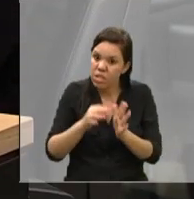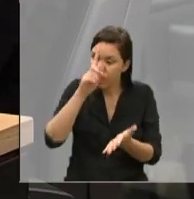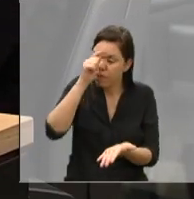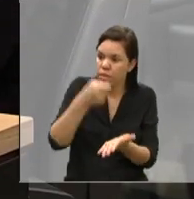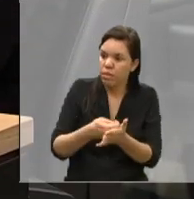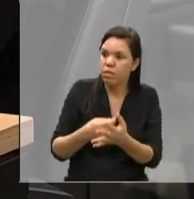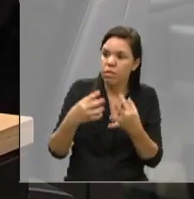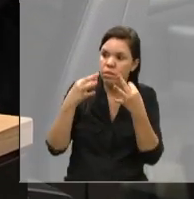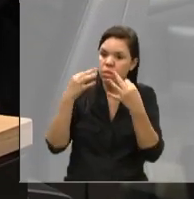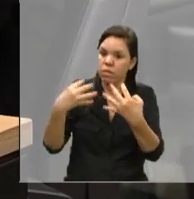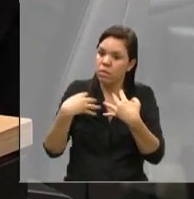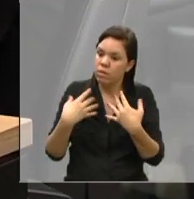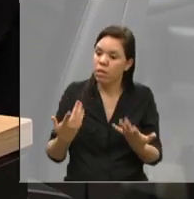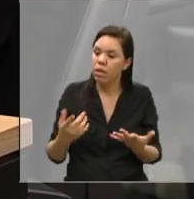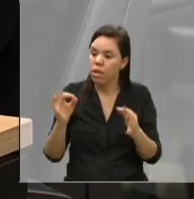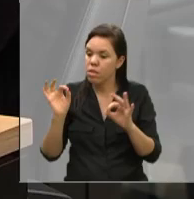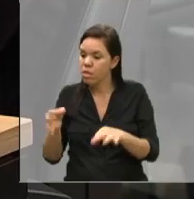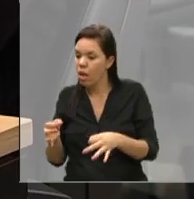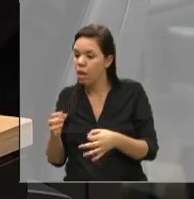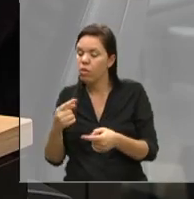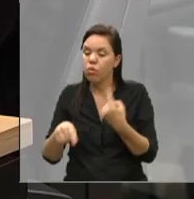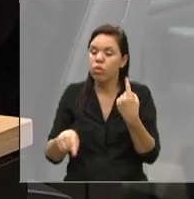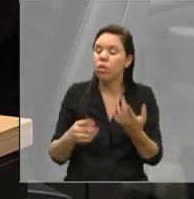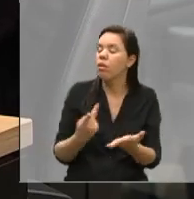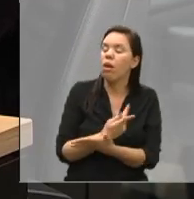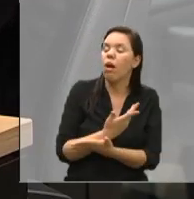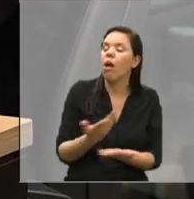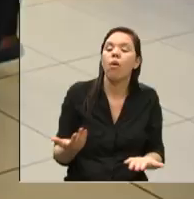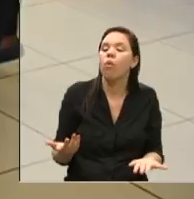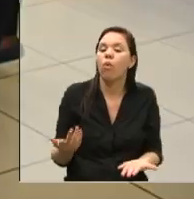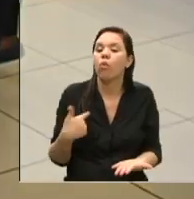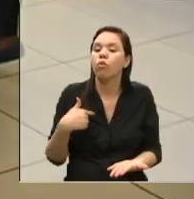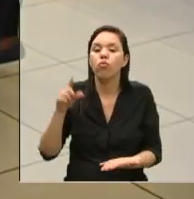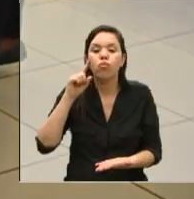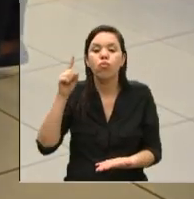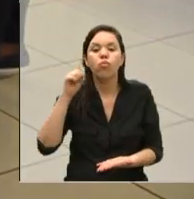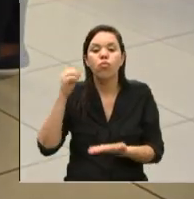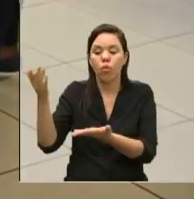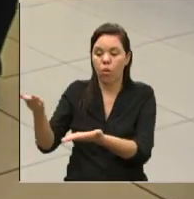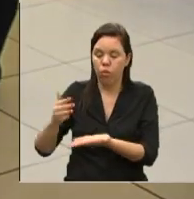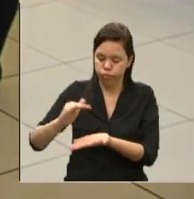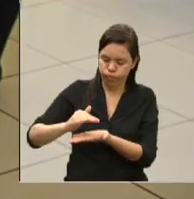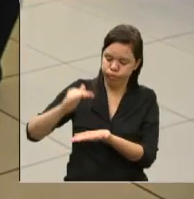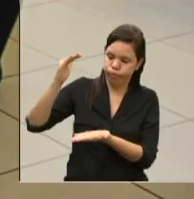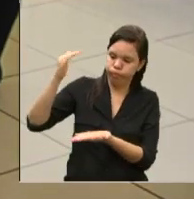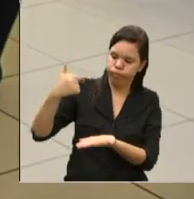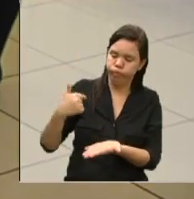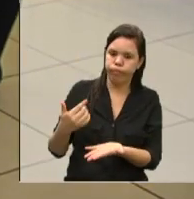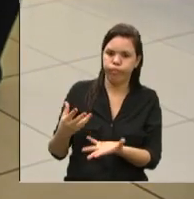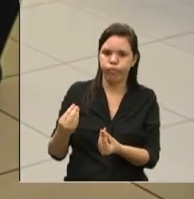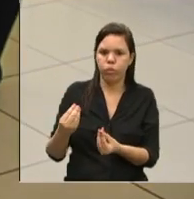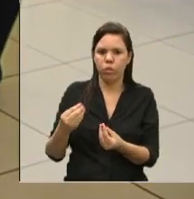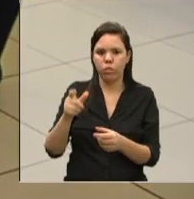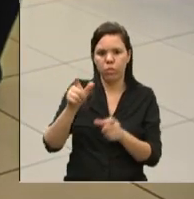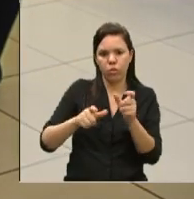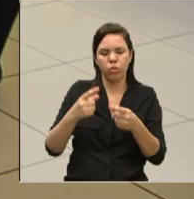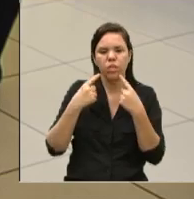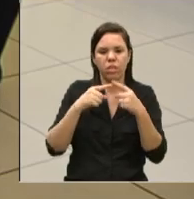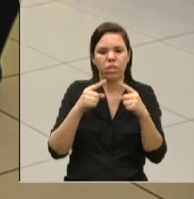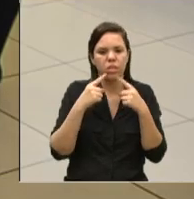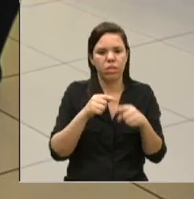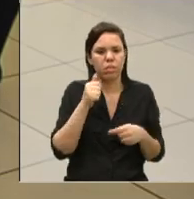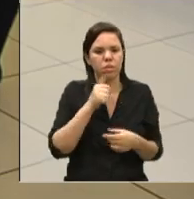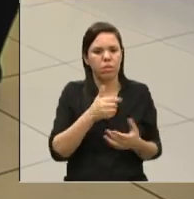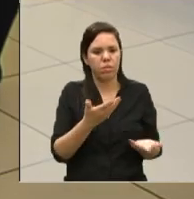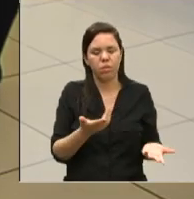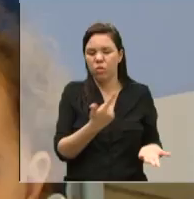ouvido para dizer se aquilo está dando certo ou está dando errado. Quer dizer, eu recebo todo dia, quer dizer, a gente recebe muitas reclamações, por exemplo, de